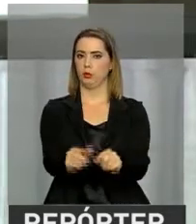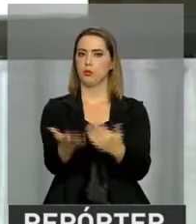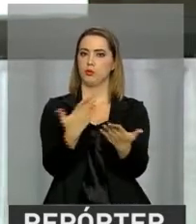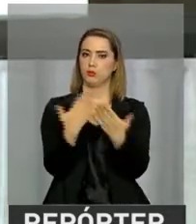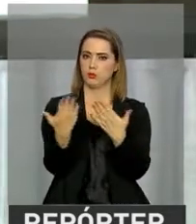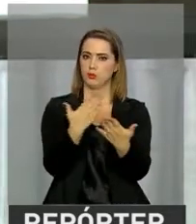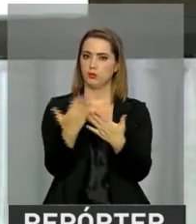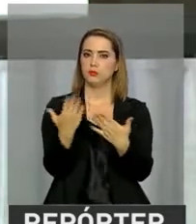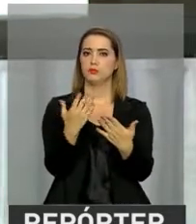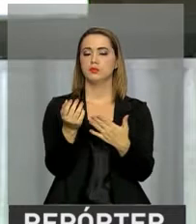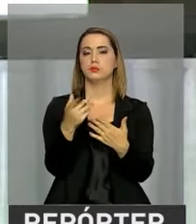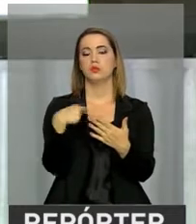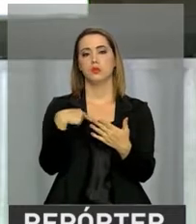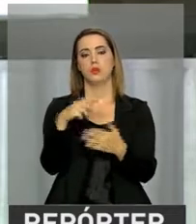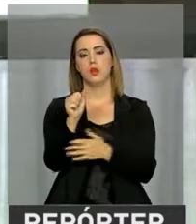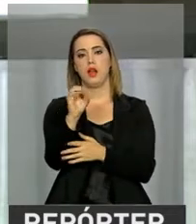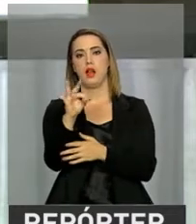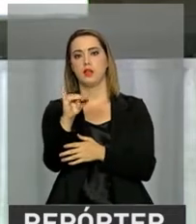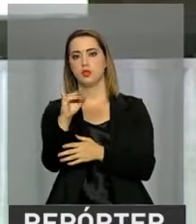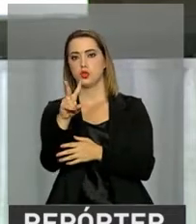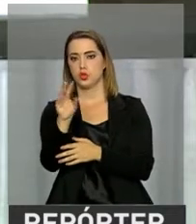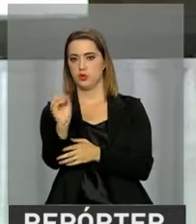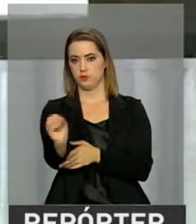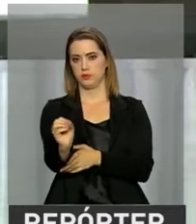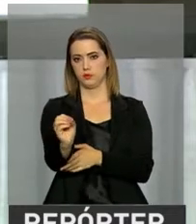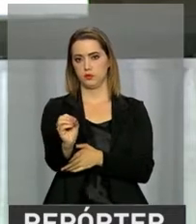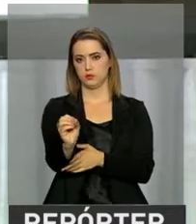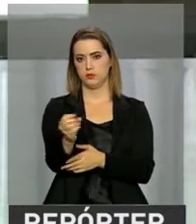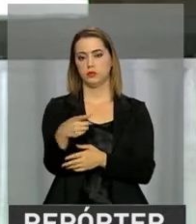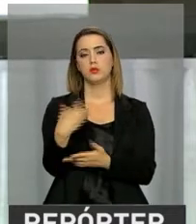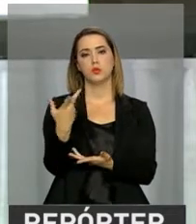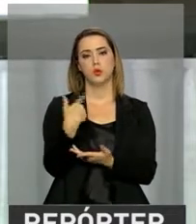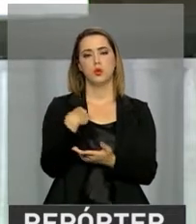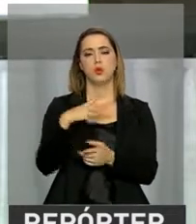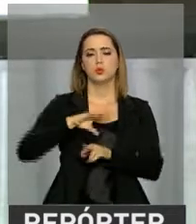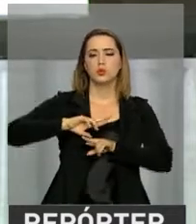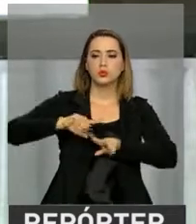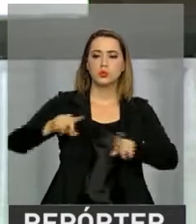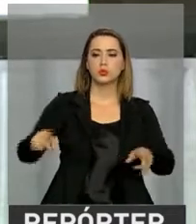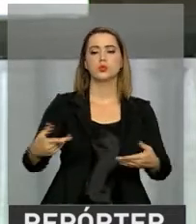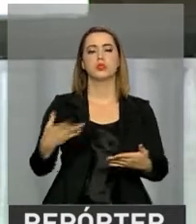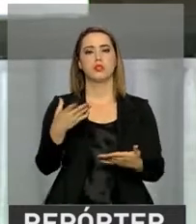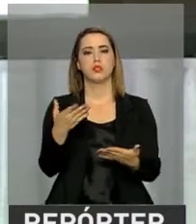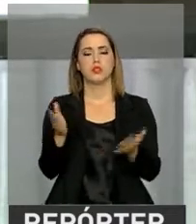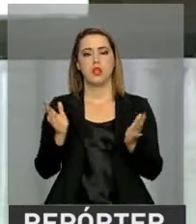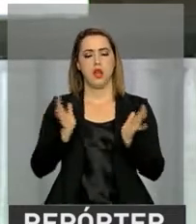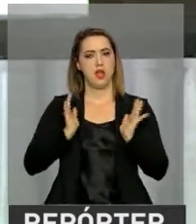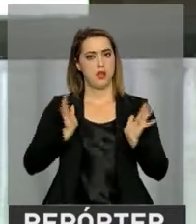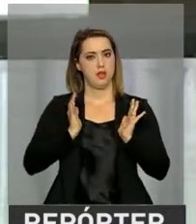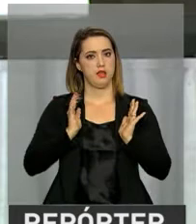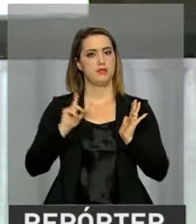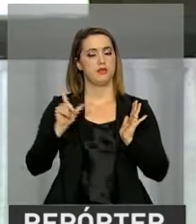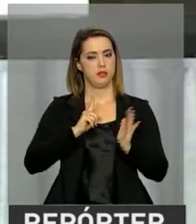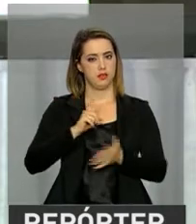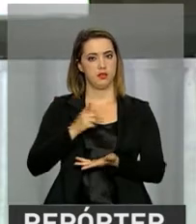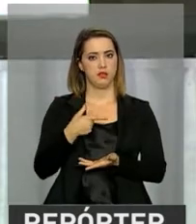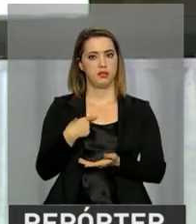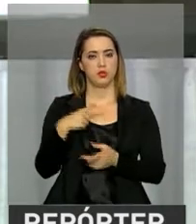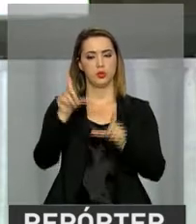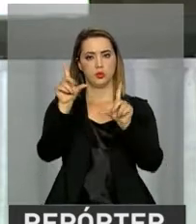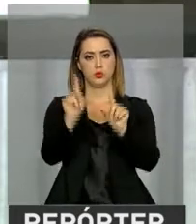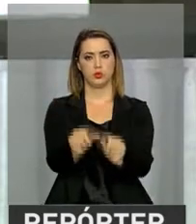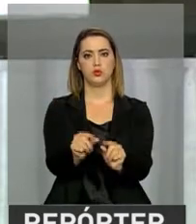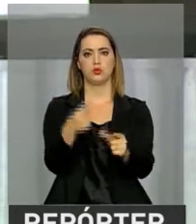aos seus ativos ou seja em relação ao seu patrimônio líquido diminuindo assim a possibilidade